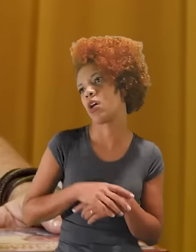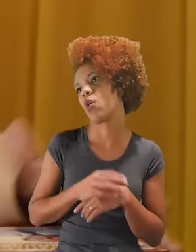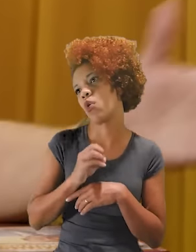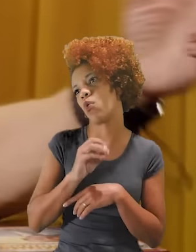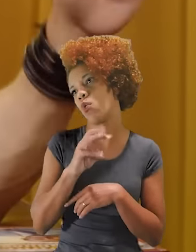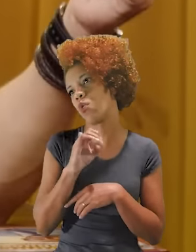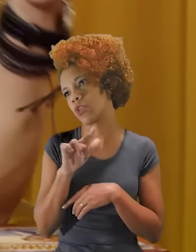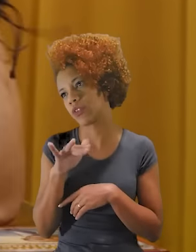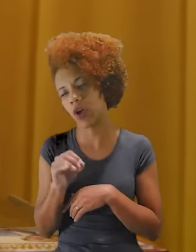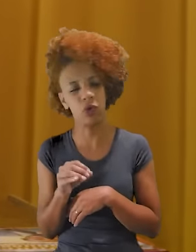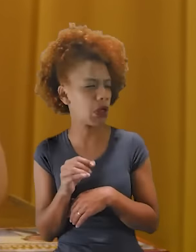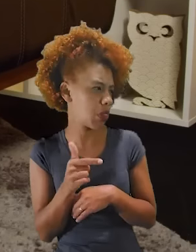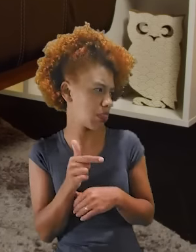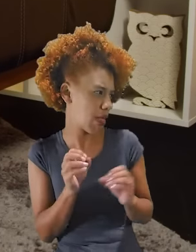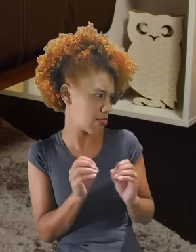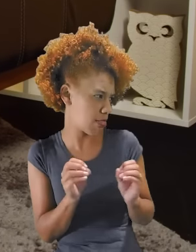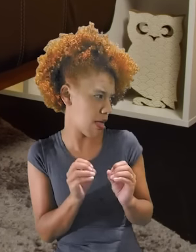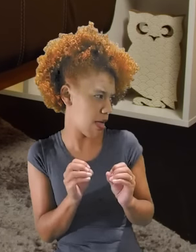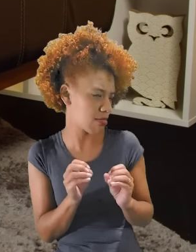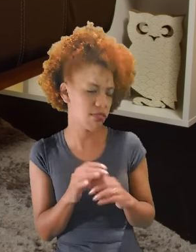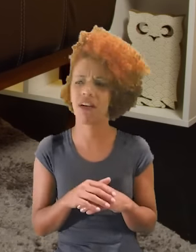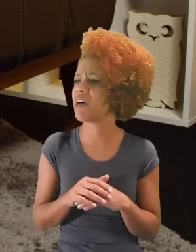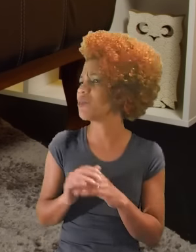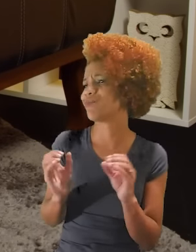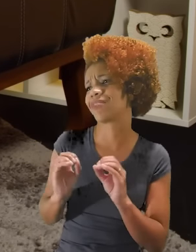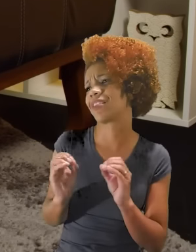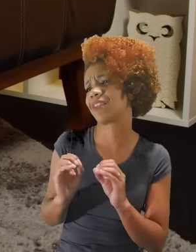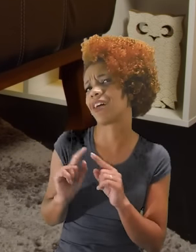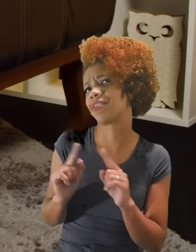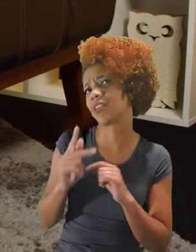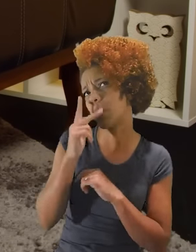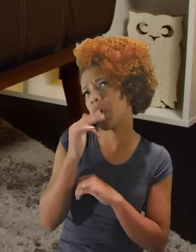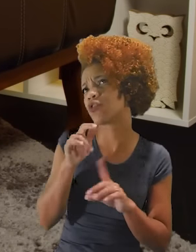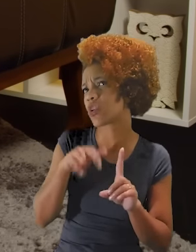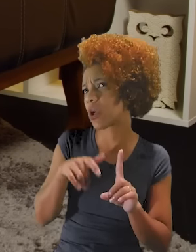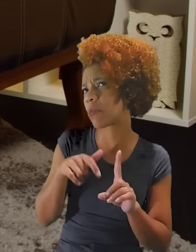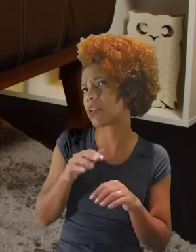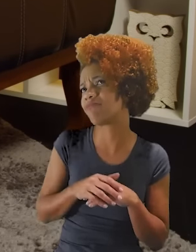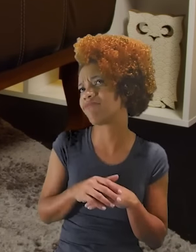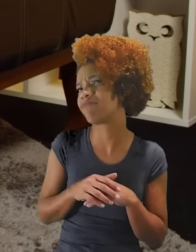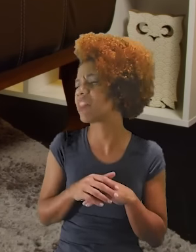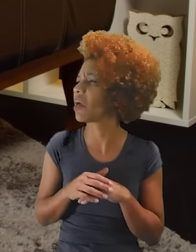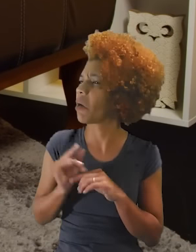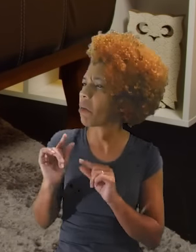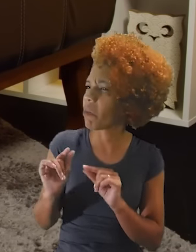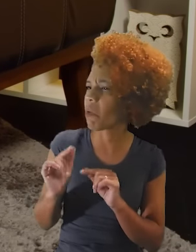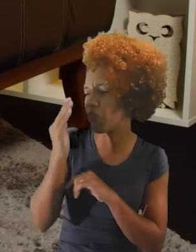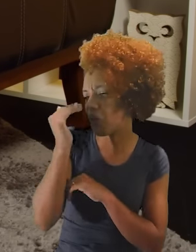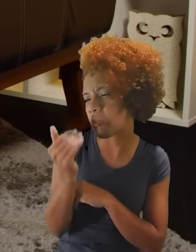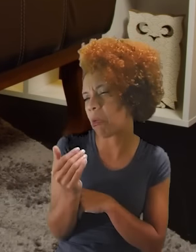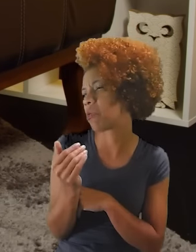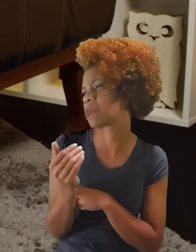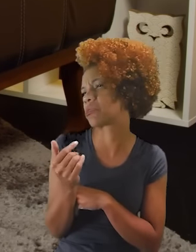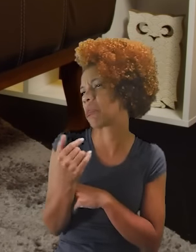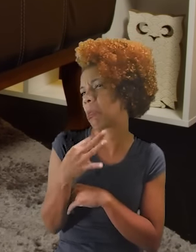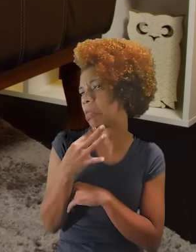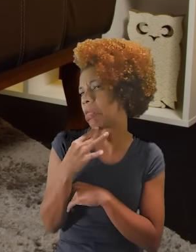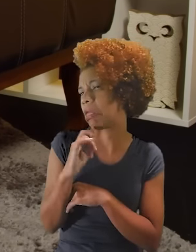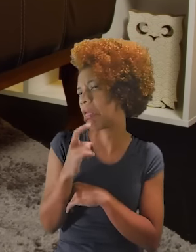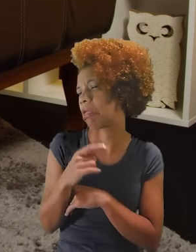é da Disney. E não tem nada dele de parque, nada? Cara, de atração não tem nada e eu acho até que é um personagem muito pouco explorado, assim, de verdade. Muito pouco